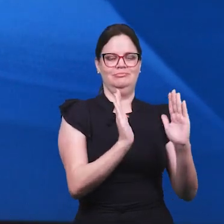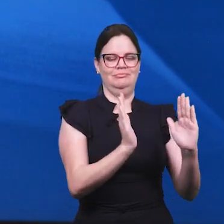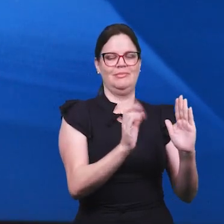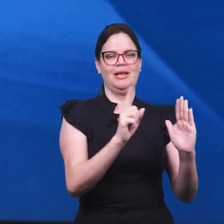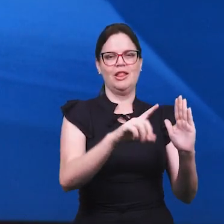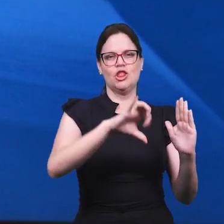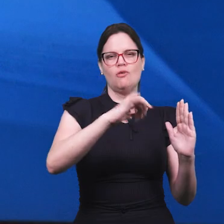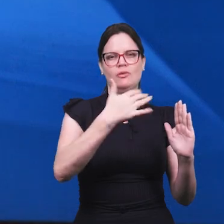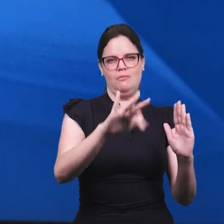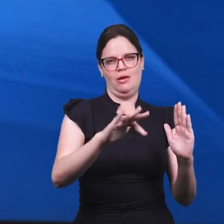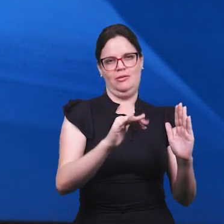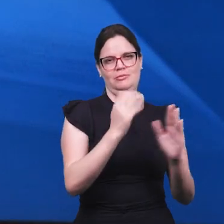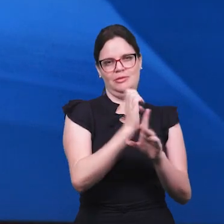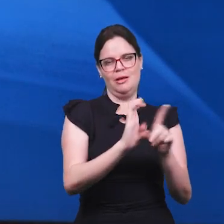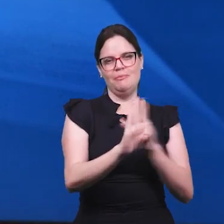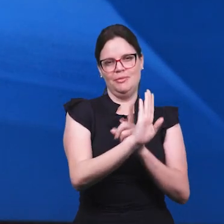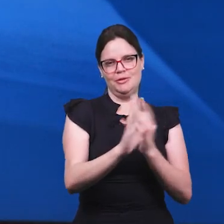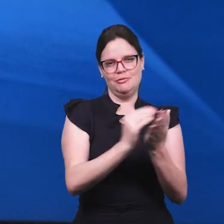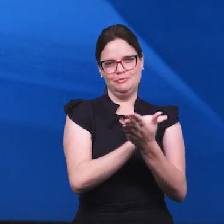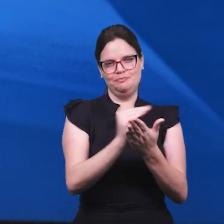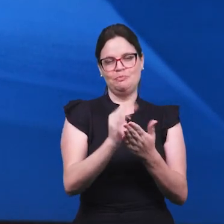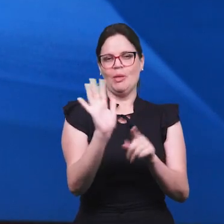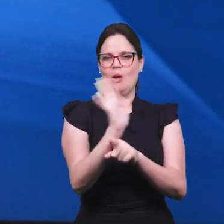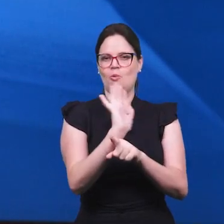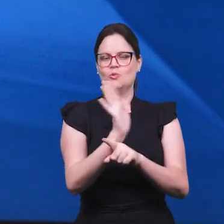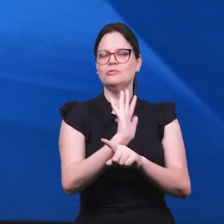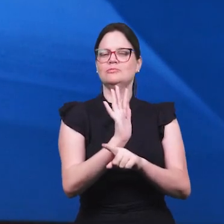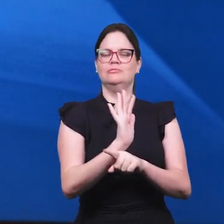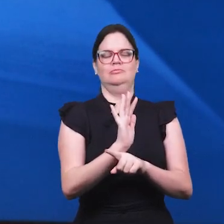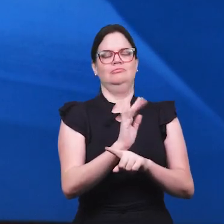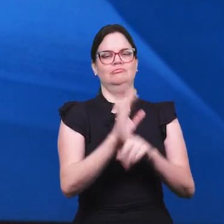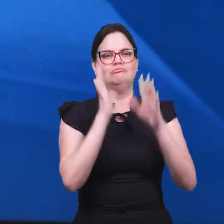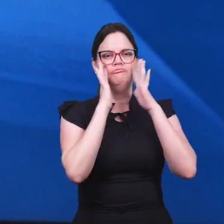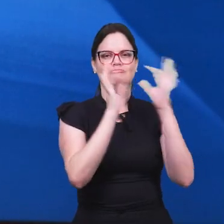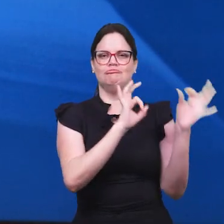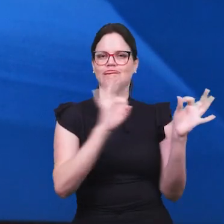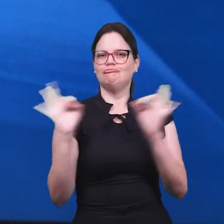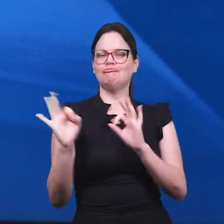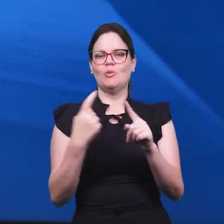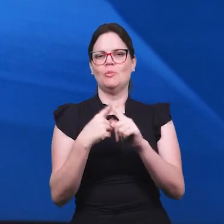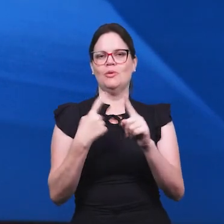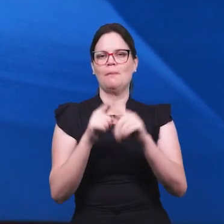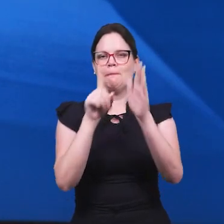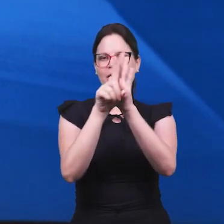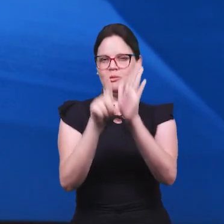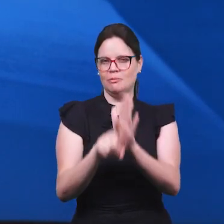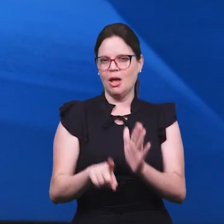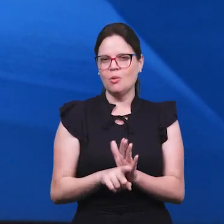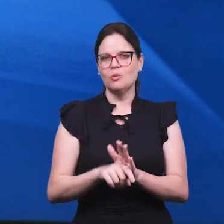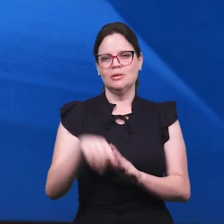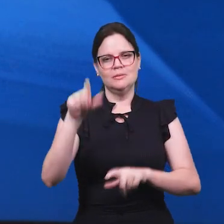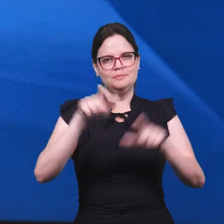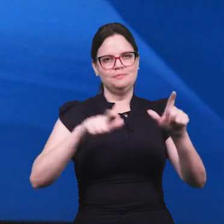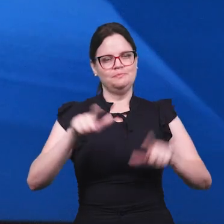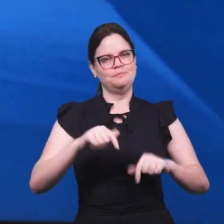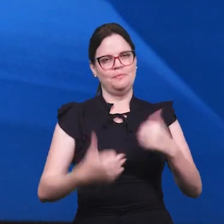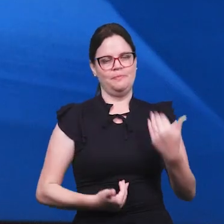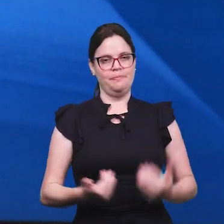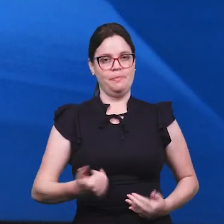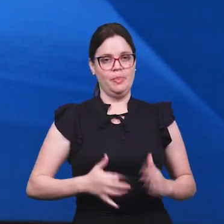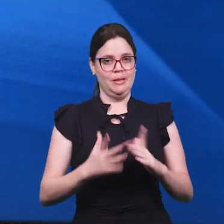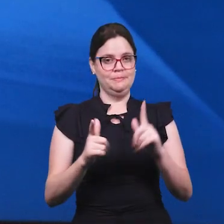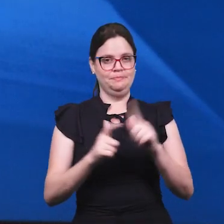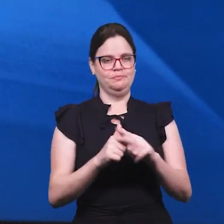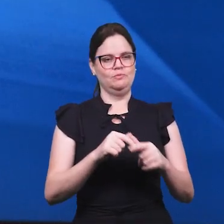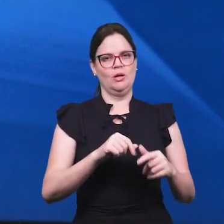da Escola Bíblica Dominical, que consiste em algumas informações que nós deixamos com os nossos irmãos, os nossos participantes da